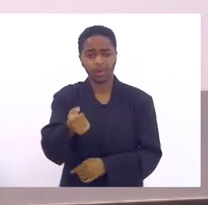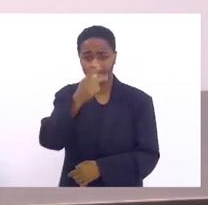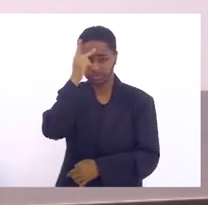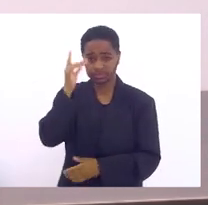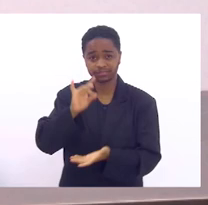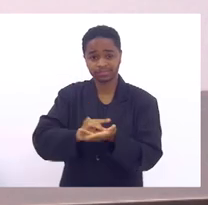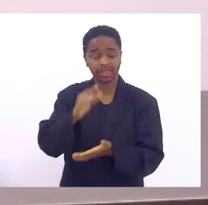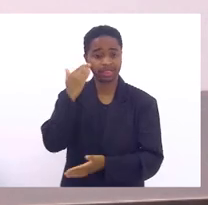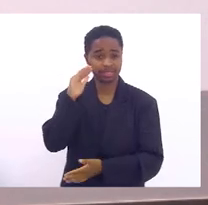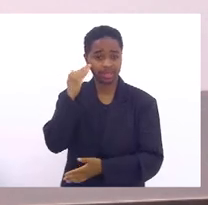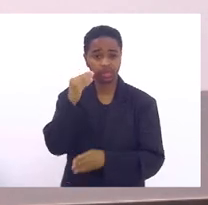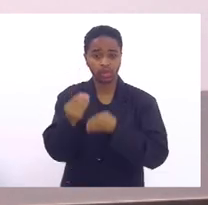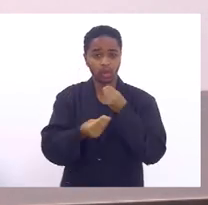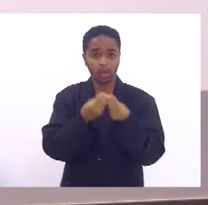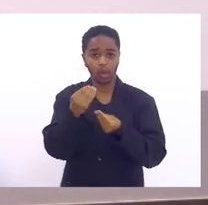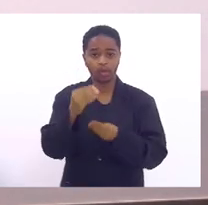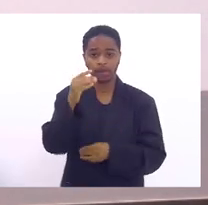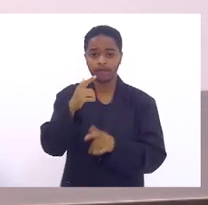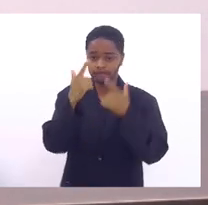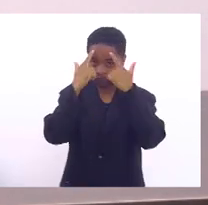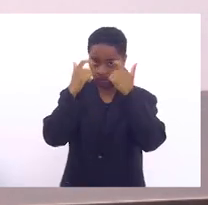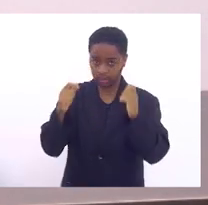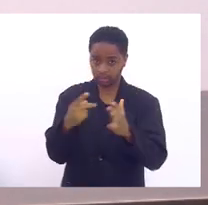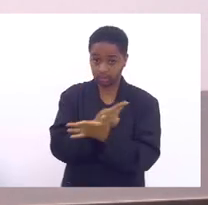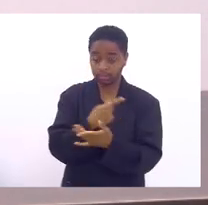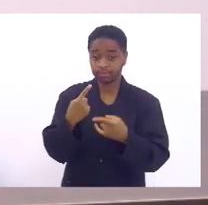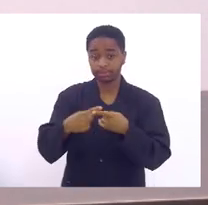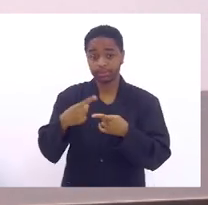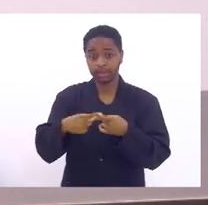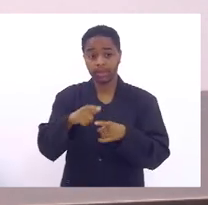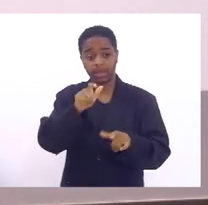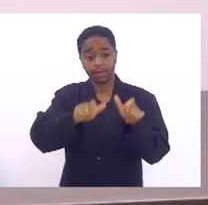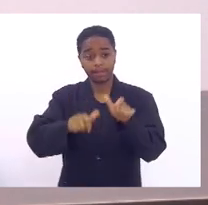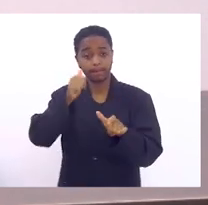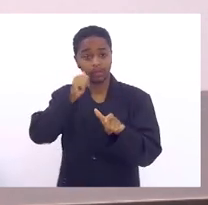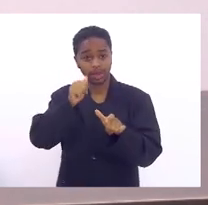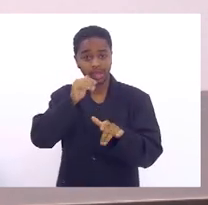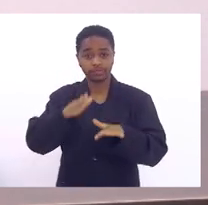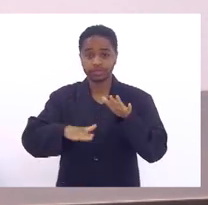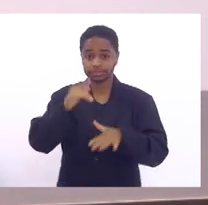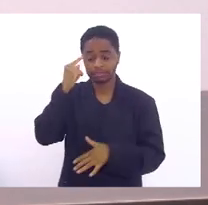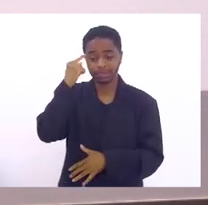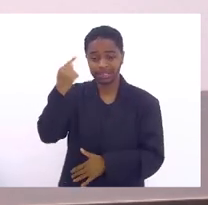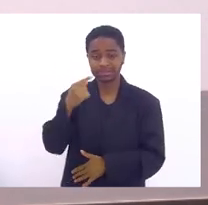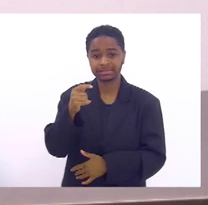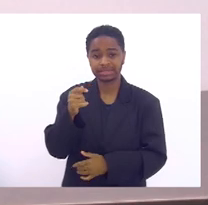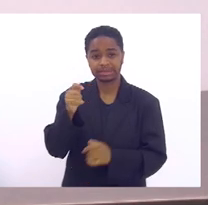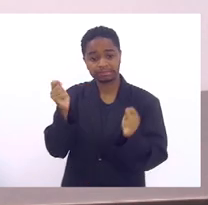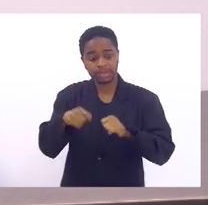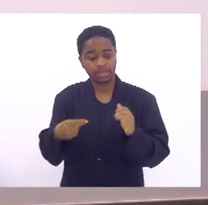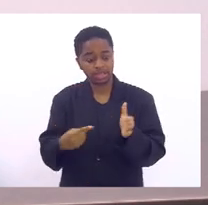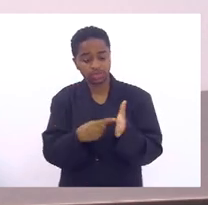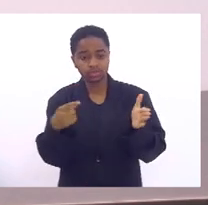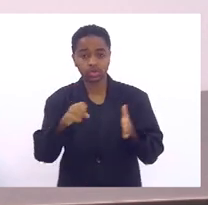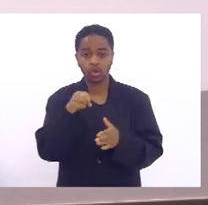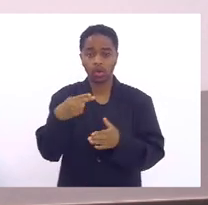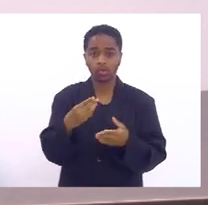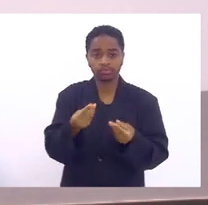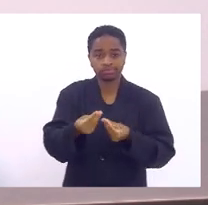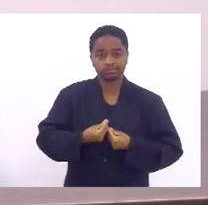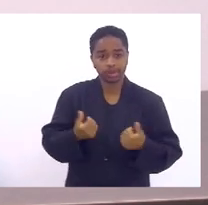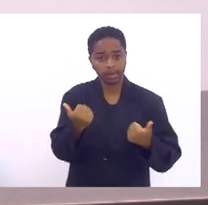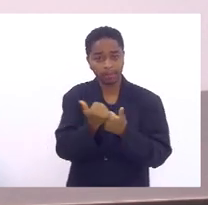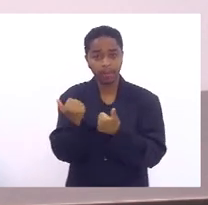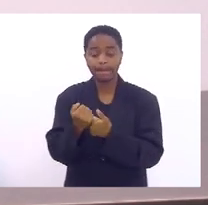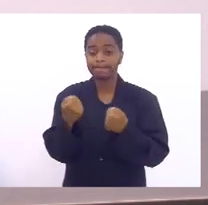abrangência desse tipo de violência né muitas mulheres ainda acreditam que para denunciarem e para receberem auxílio e para poderem contar com as políticas